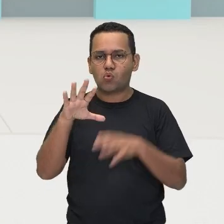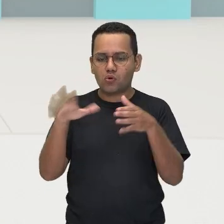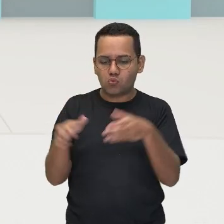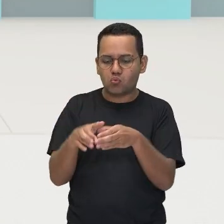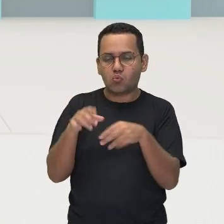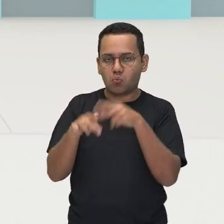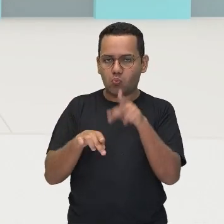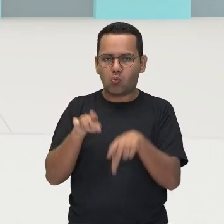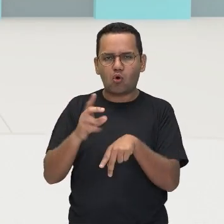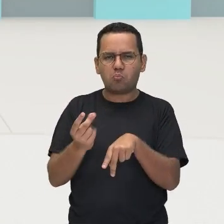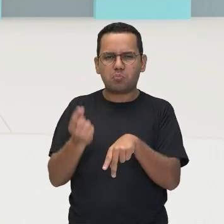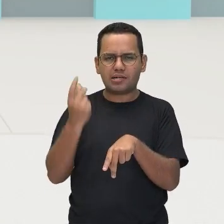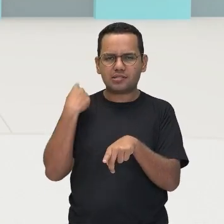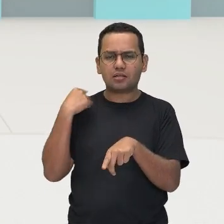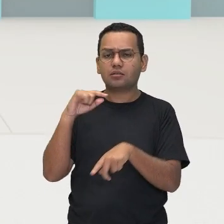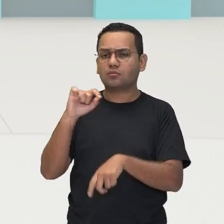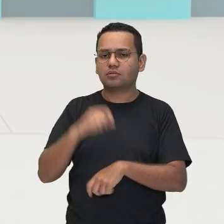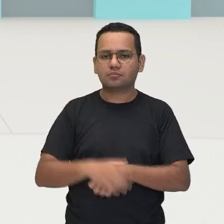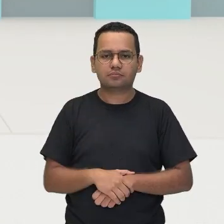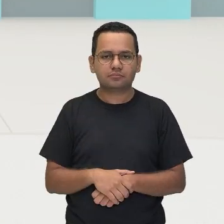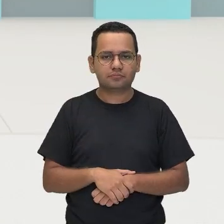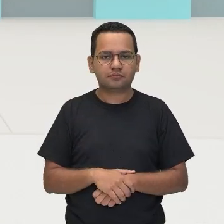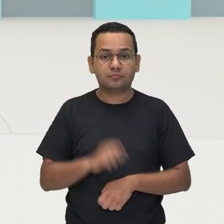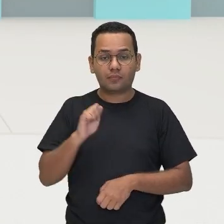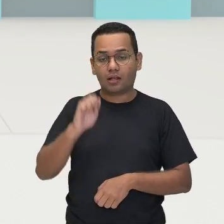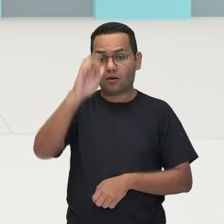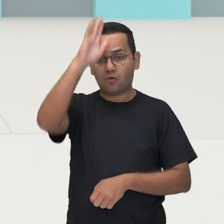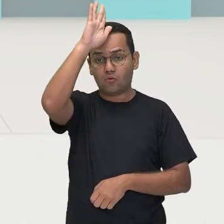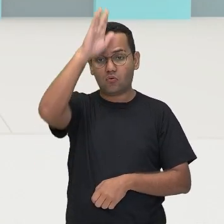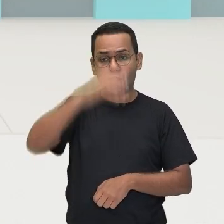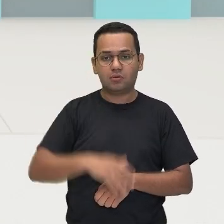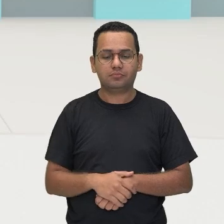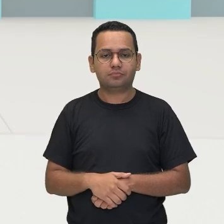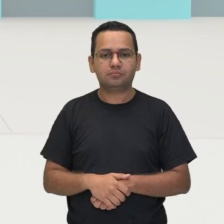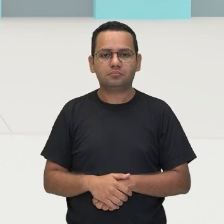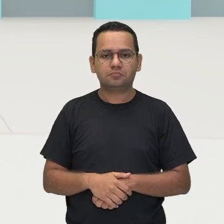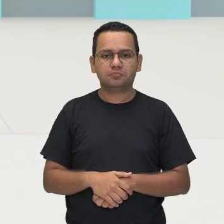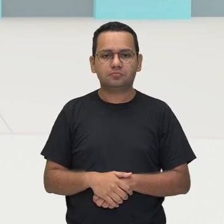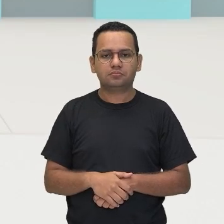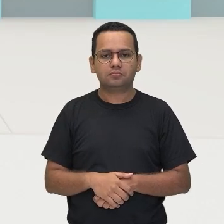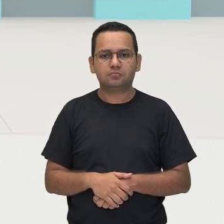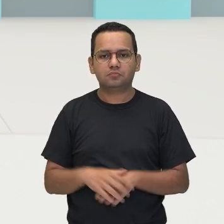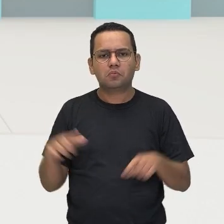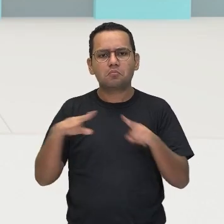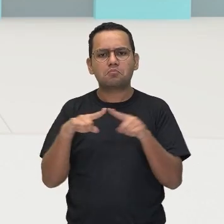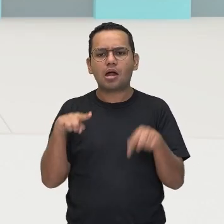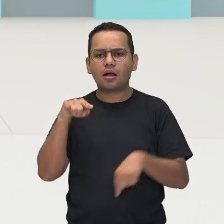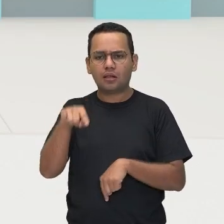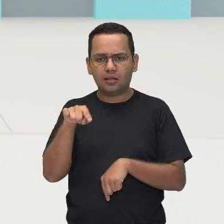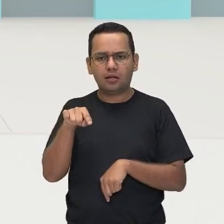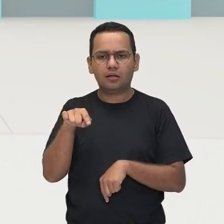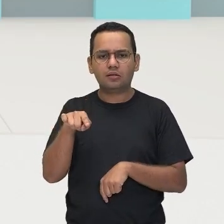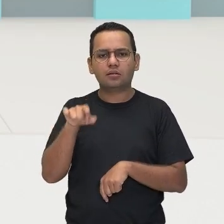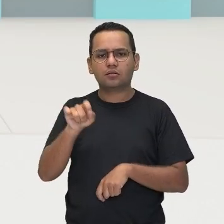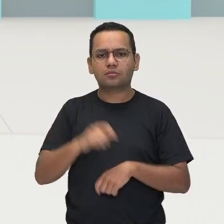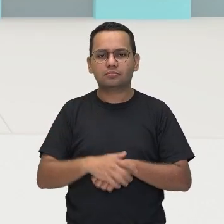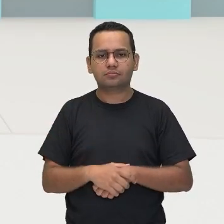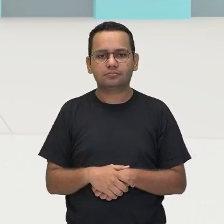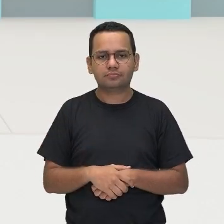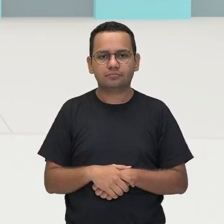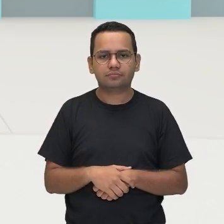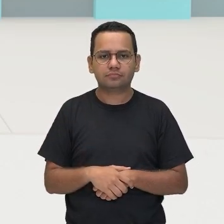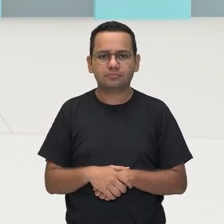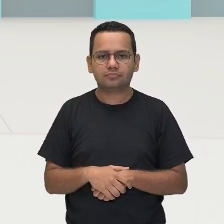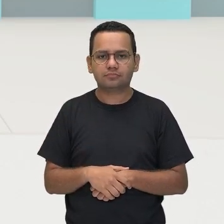conhecemos bem que é Roma né na Roma antiga nós vemos a presença da luta também com características de